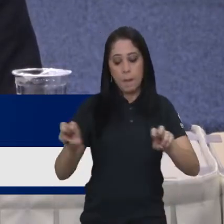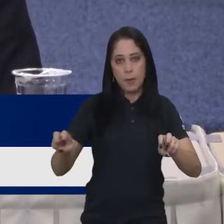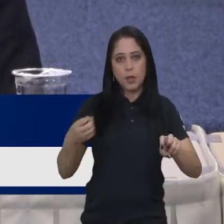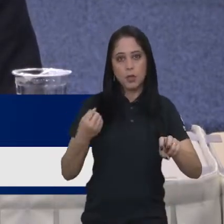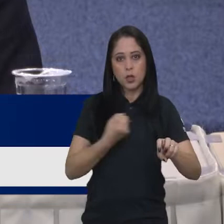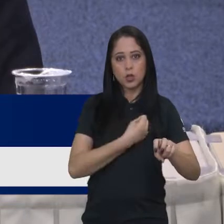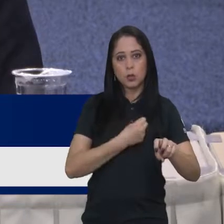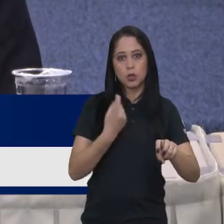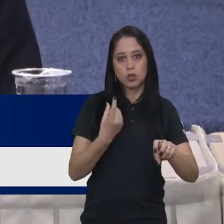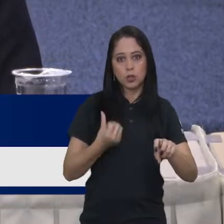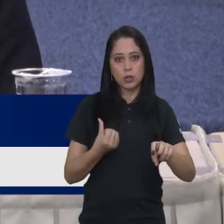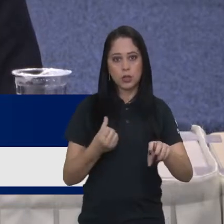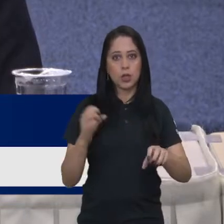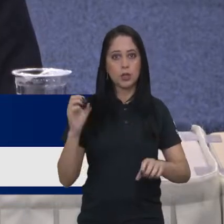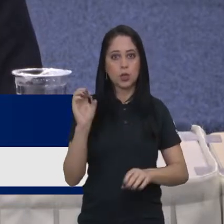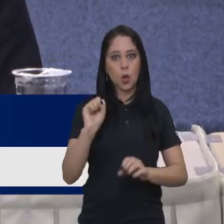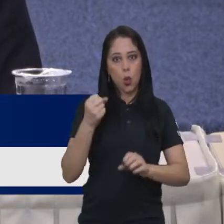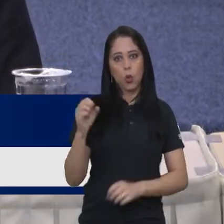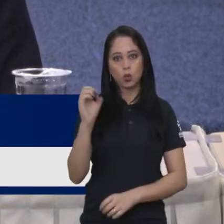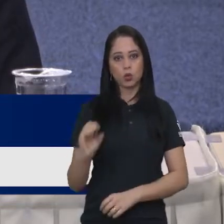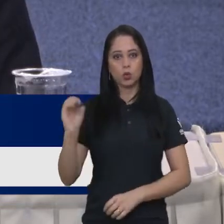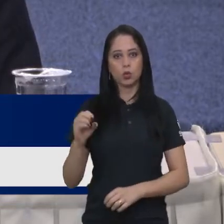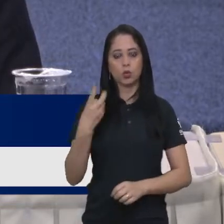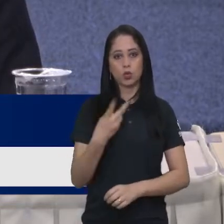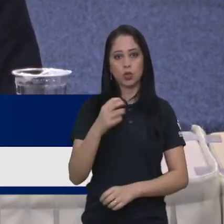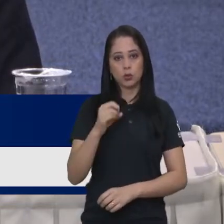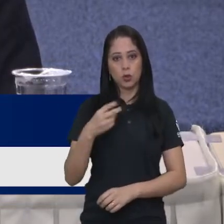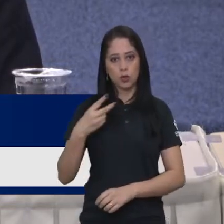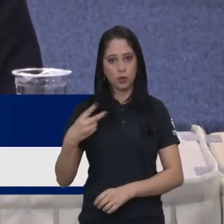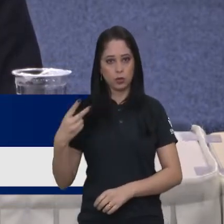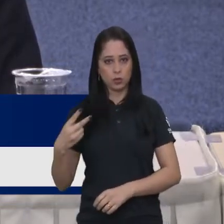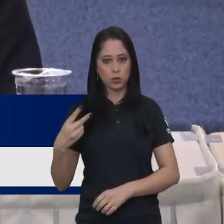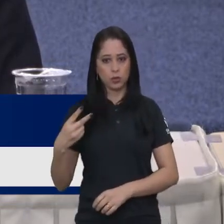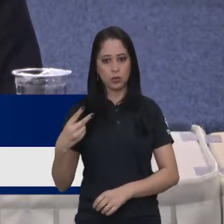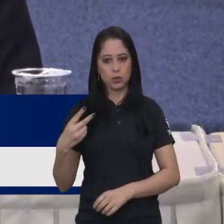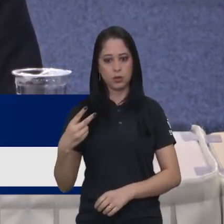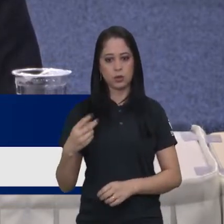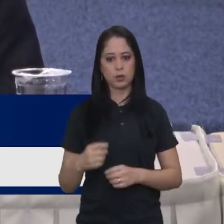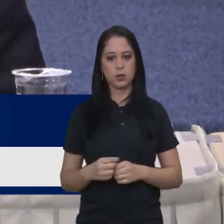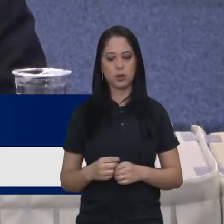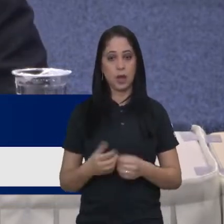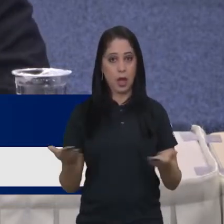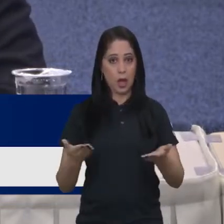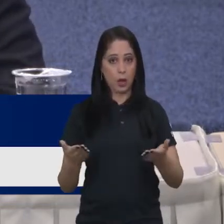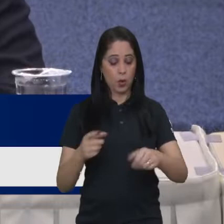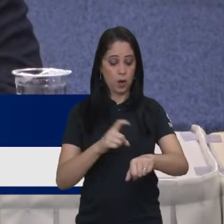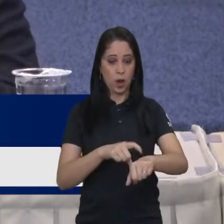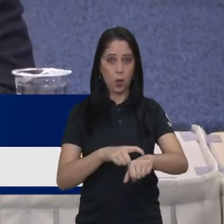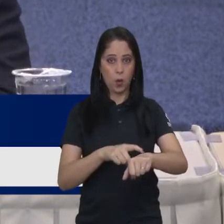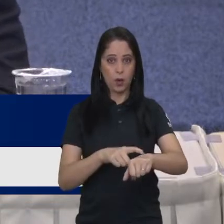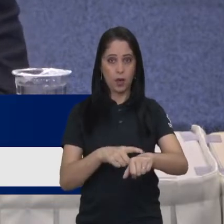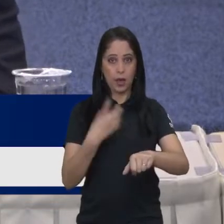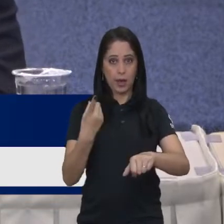16, de 8 de outubro de 2022, declaro aberta às